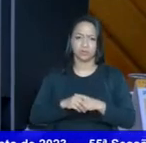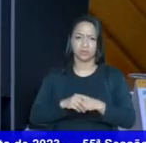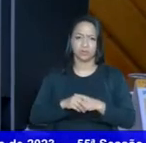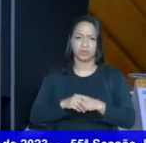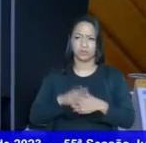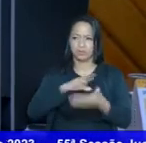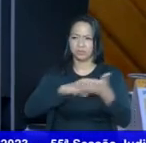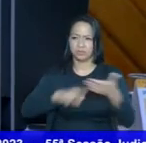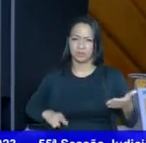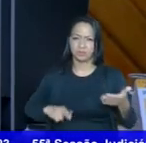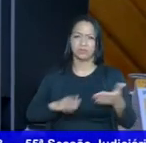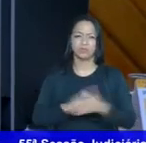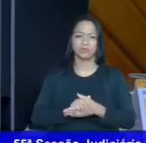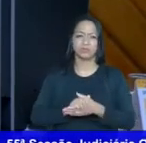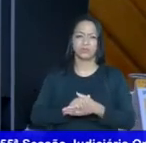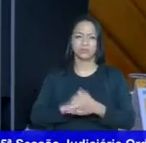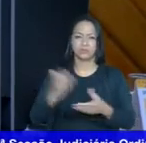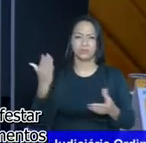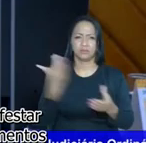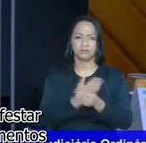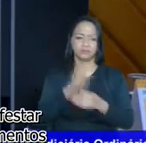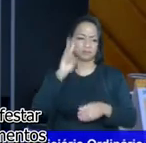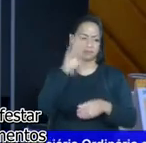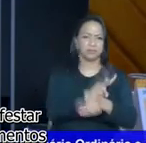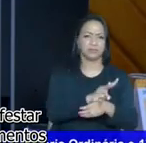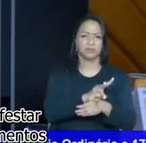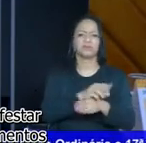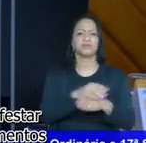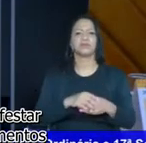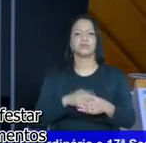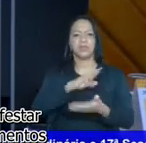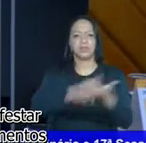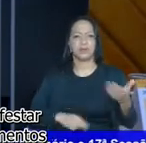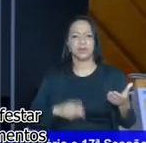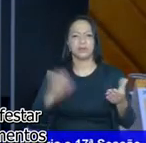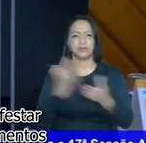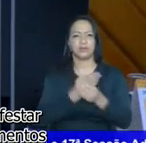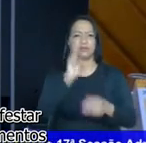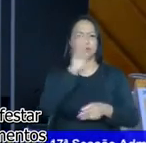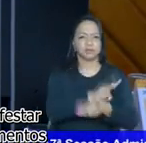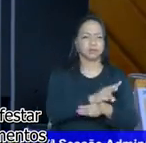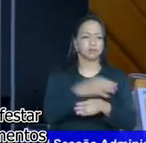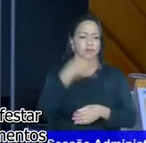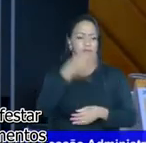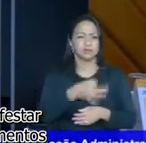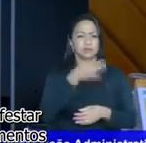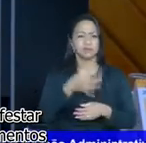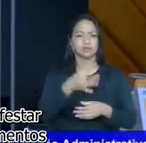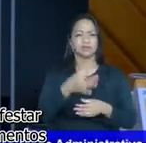o relator intimou, após o parecer conclusivo, o relator intimou para manifestar sobre